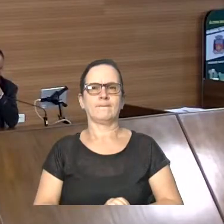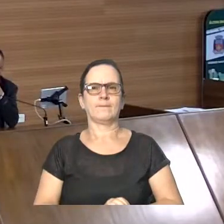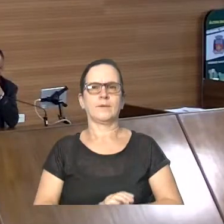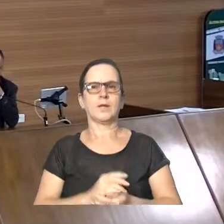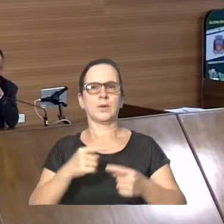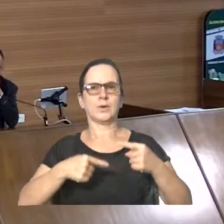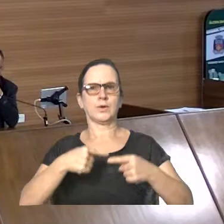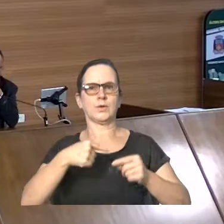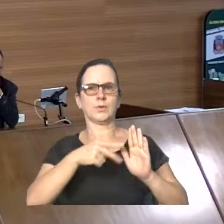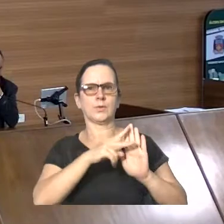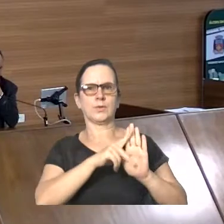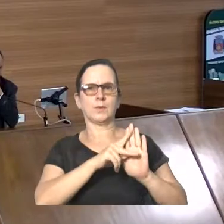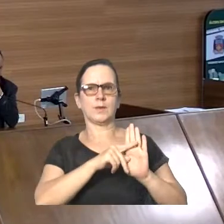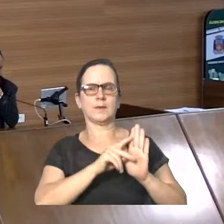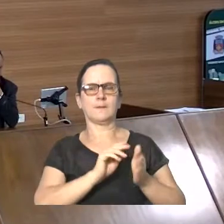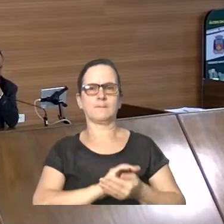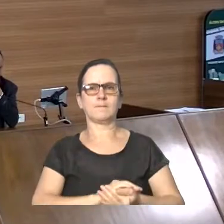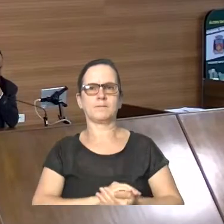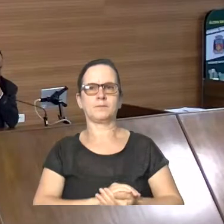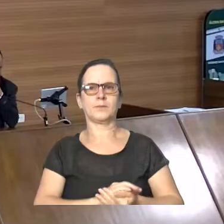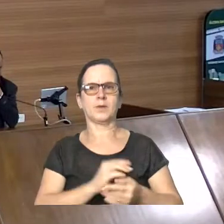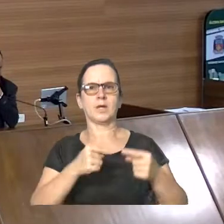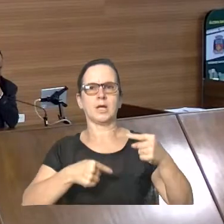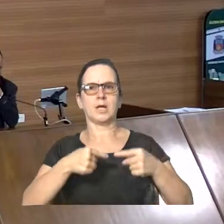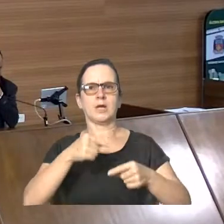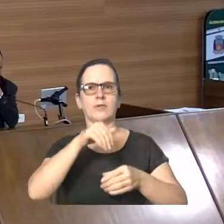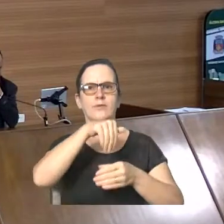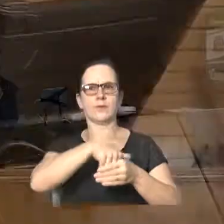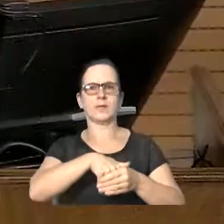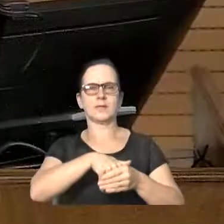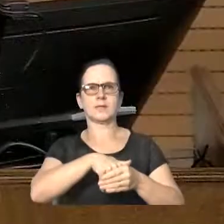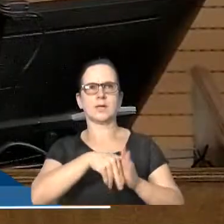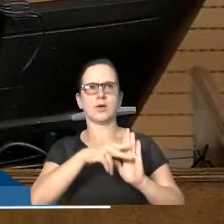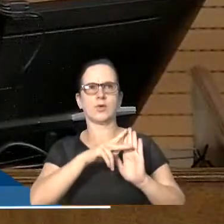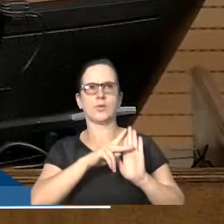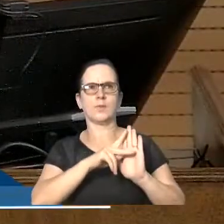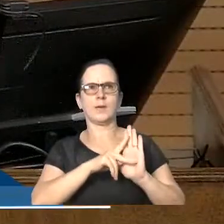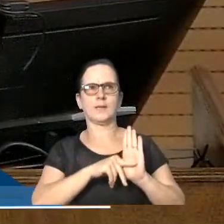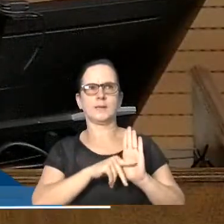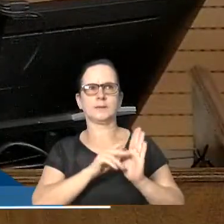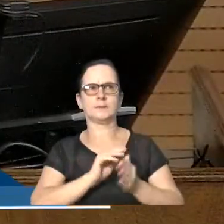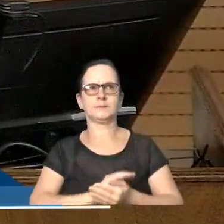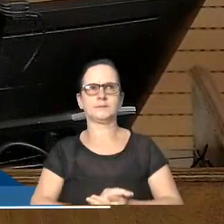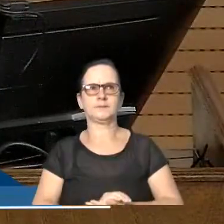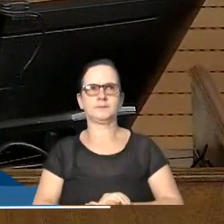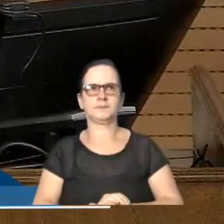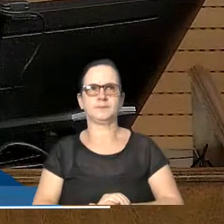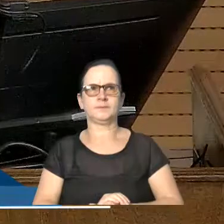Em discussão, parecer. Em votação, o parecer.